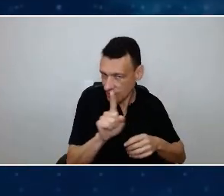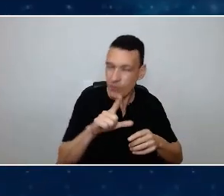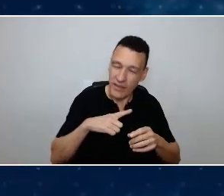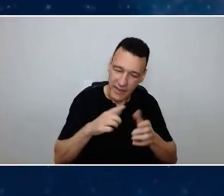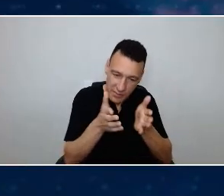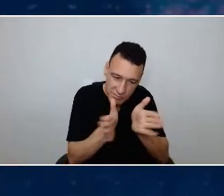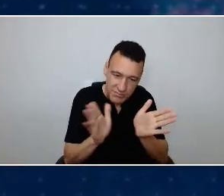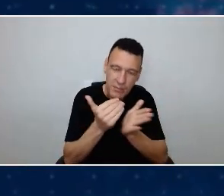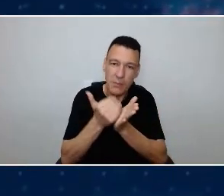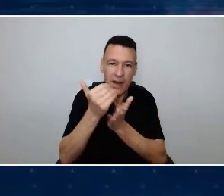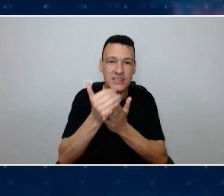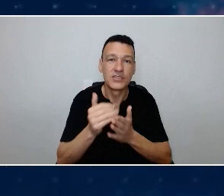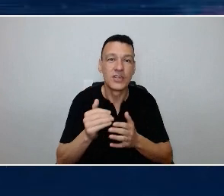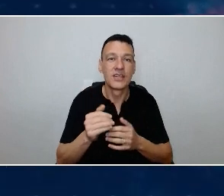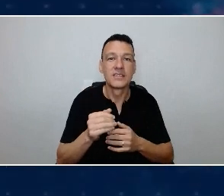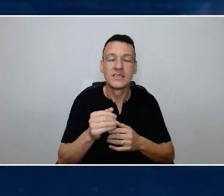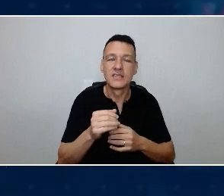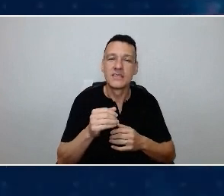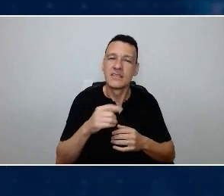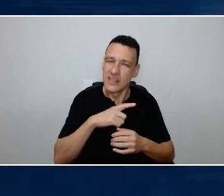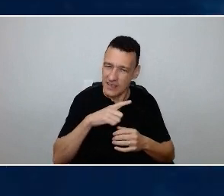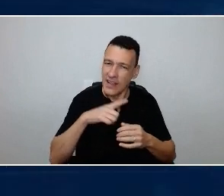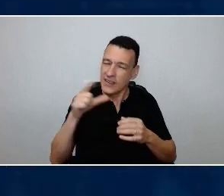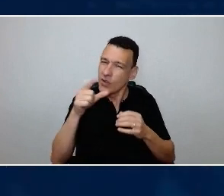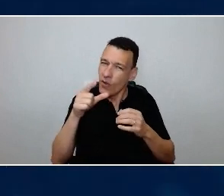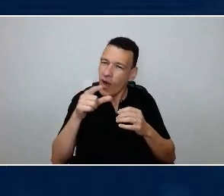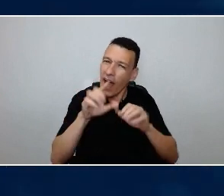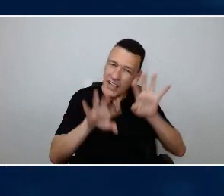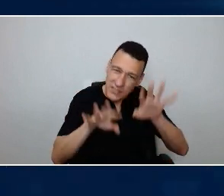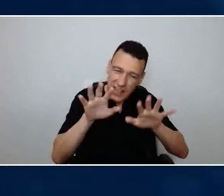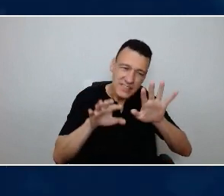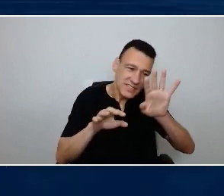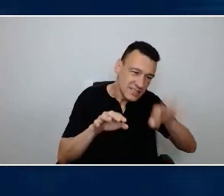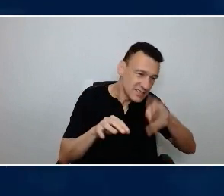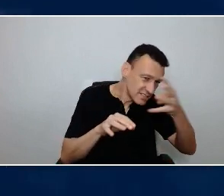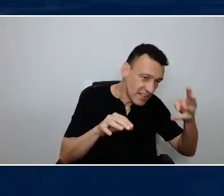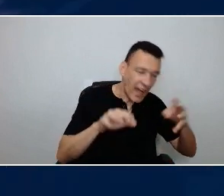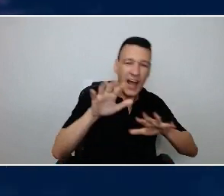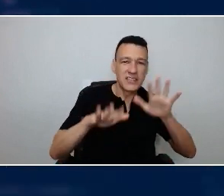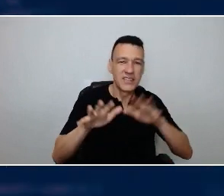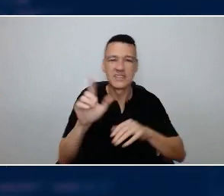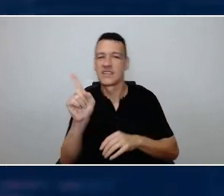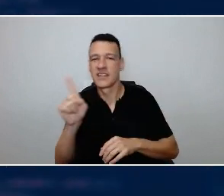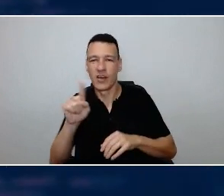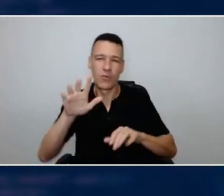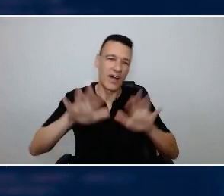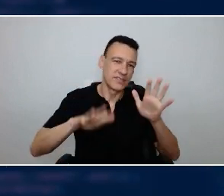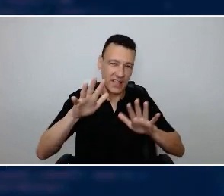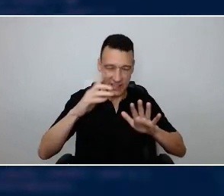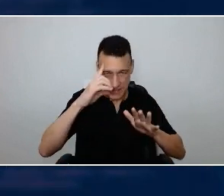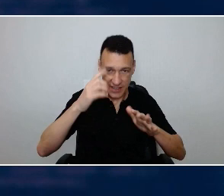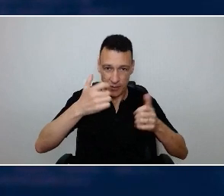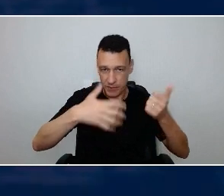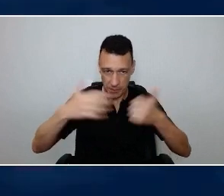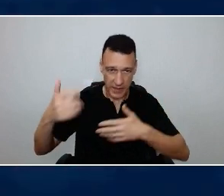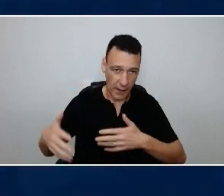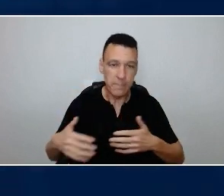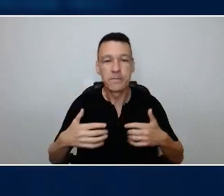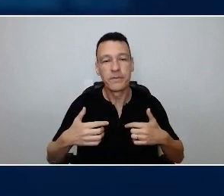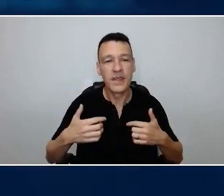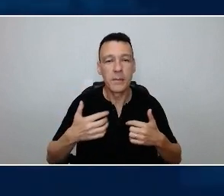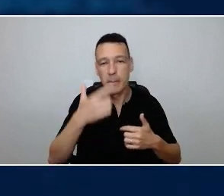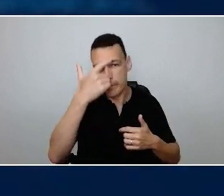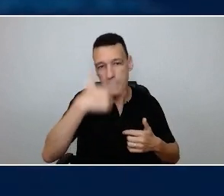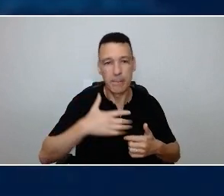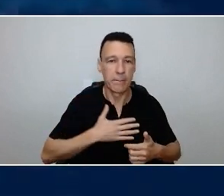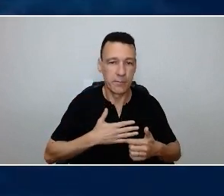relacional então de vez em quando você vai relacionar e não tem nenhum problema nisso então aqui uma pequena descrição minha e